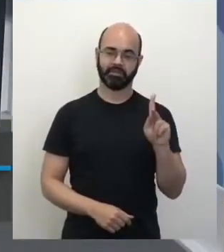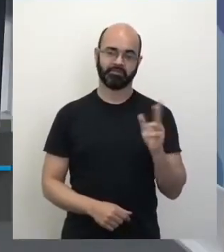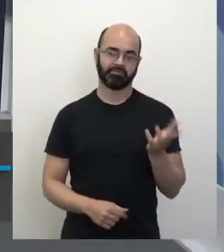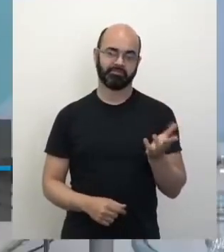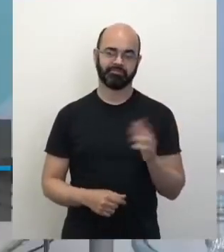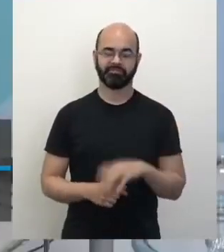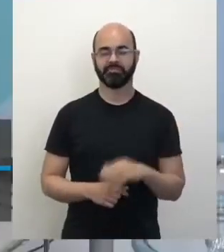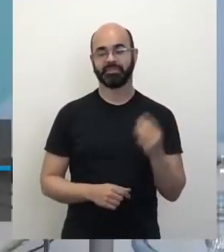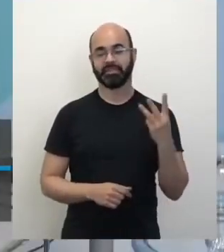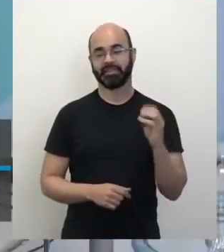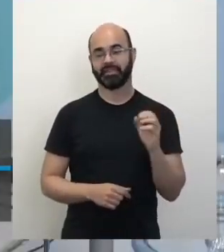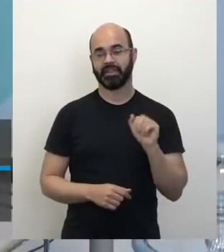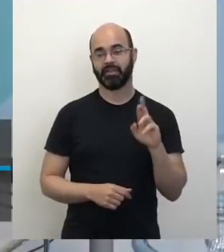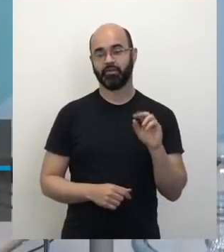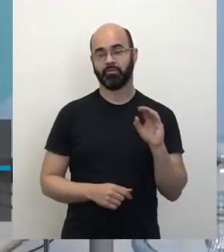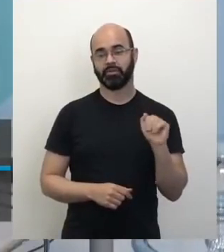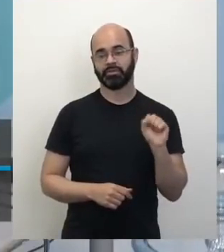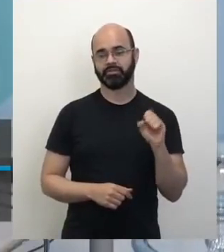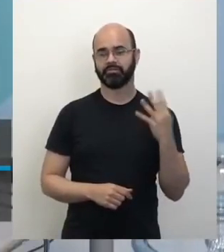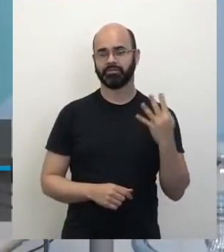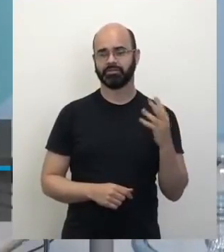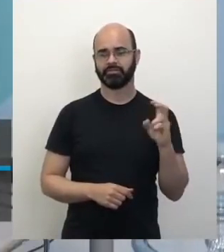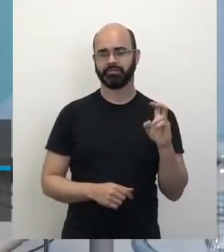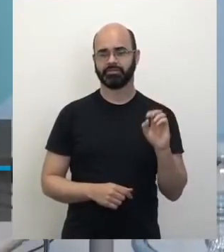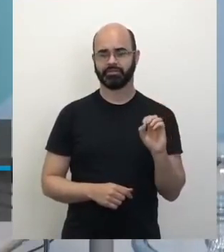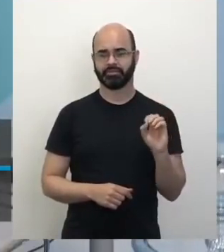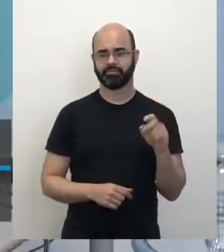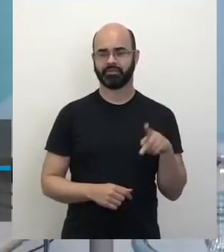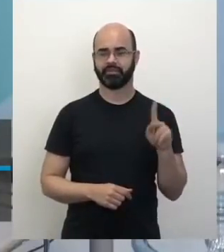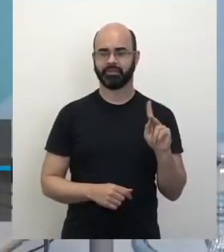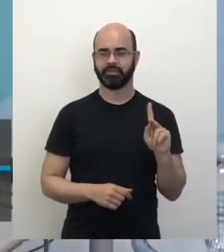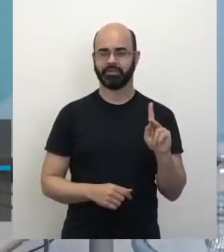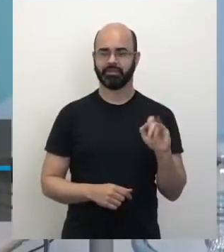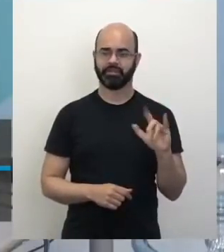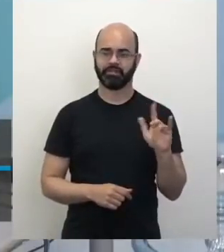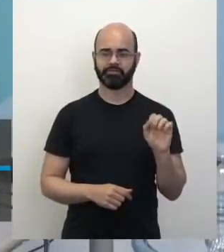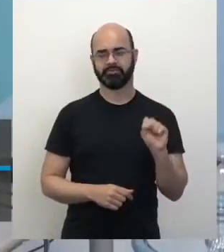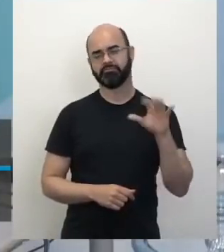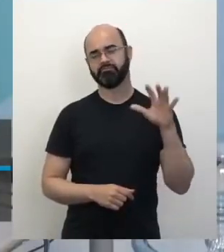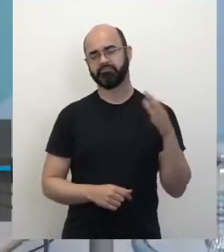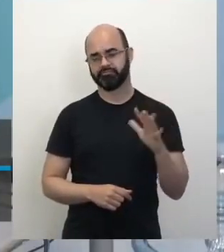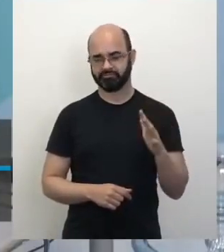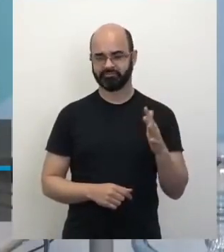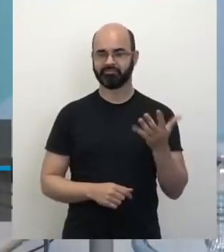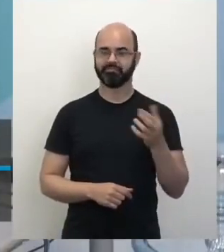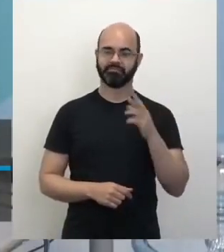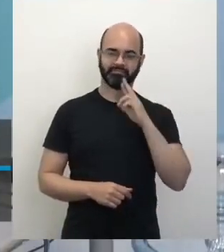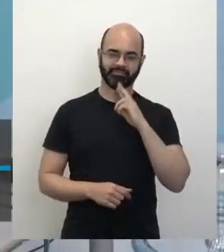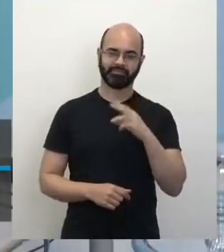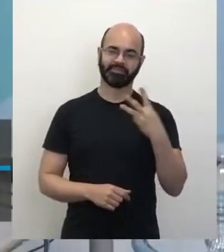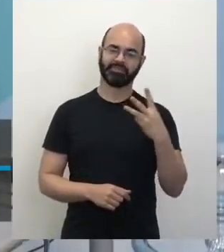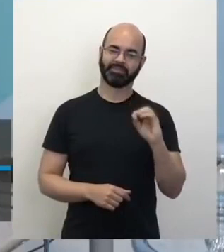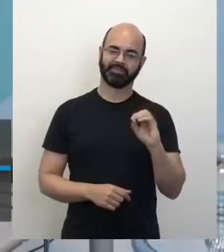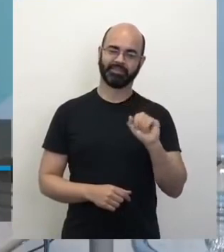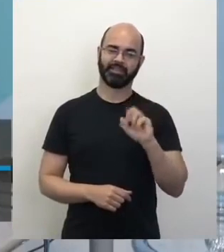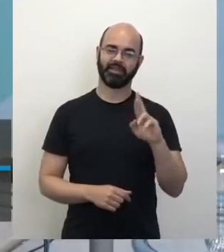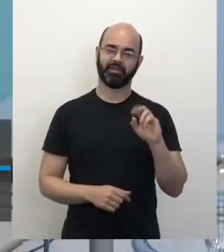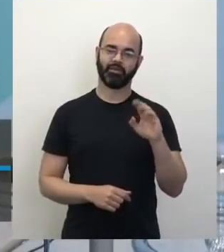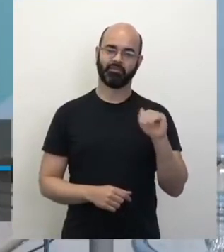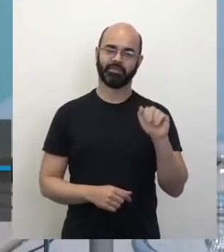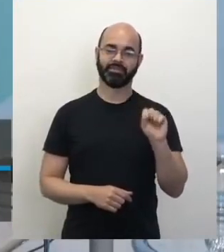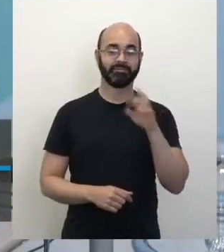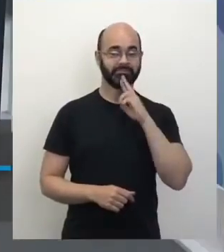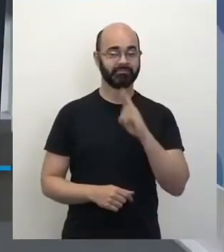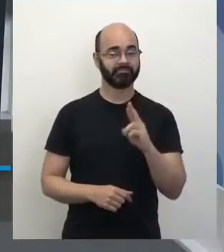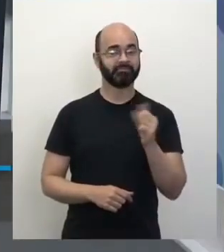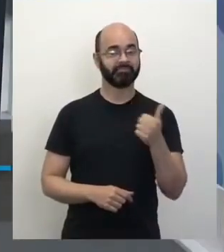Então, 30 arrobas é 450 quilos. Então, seria aproximadamente 30 arrobas. Gostei muito desse